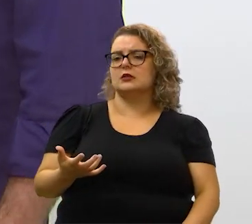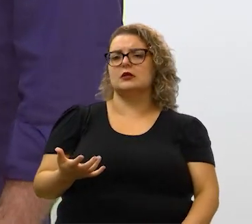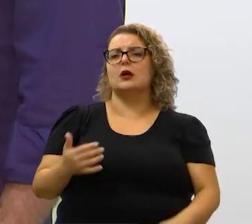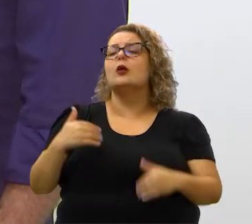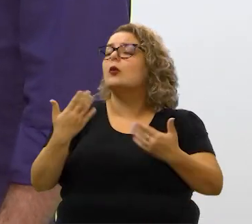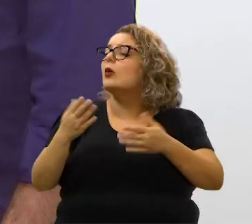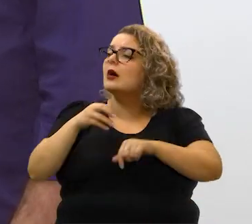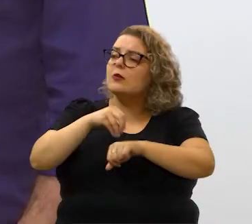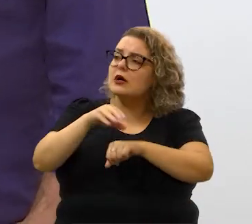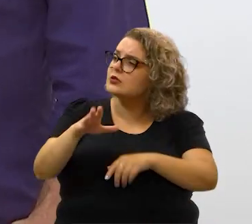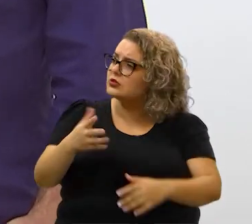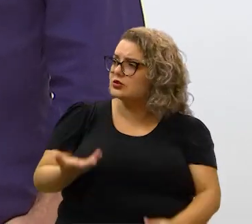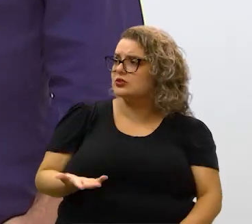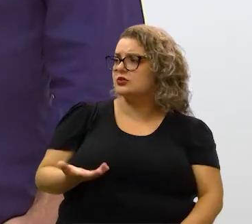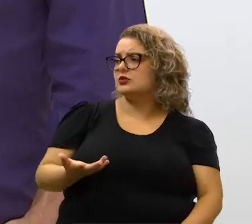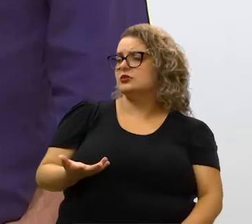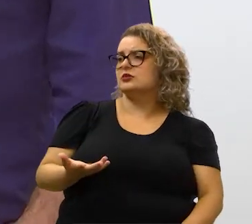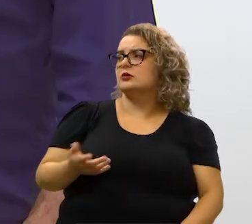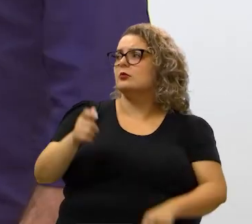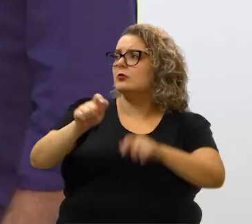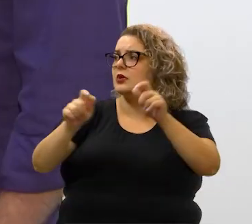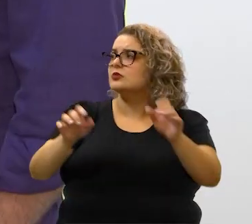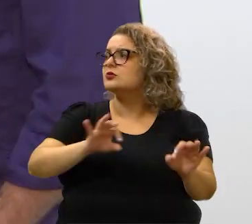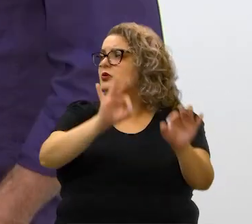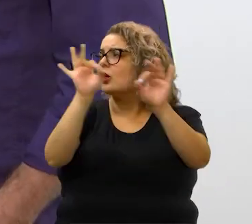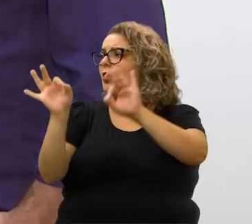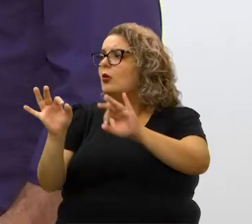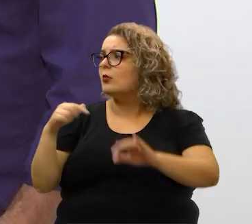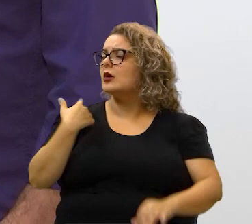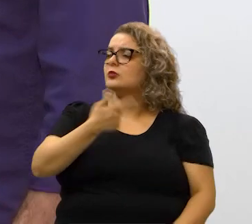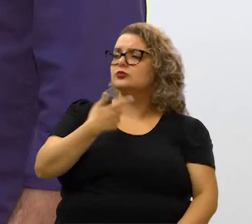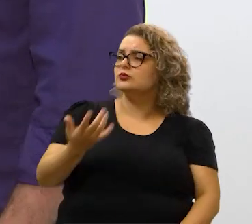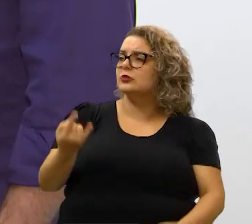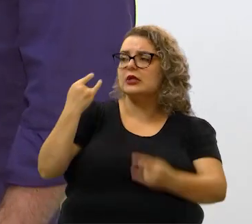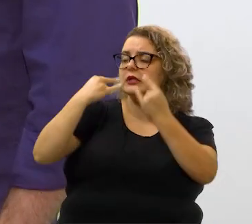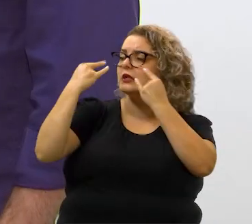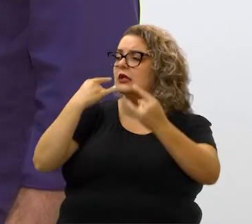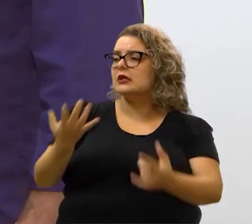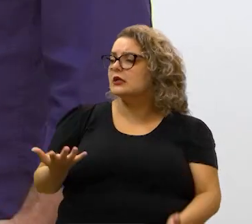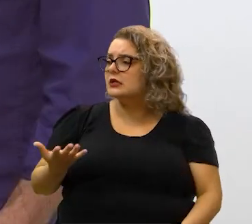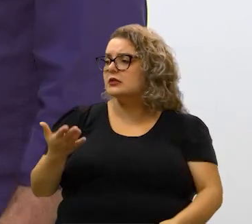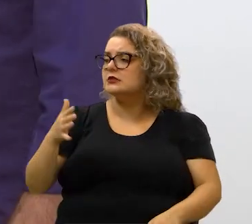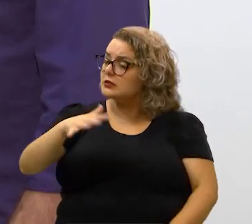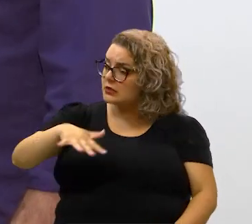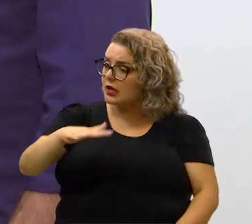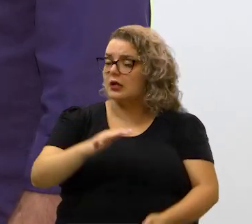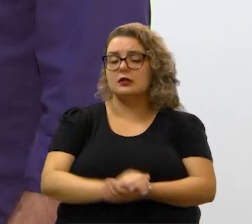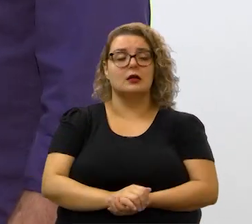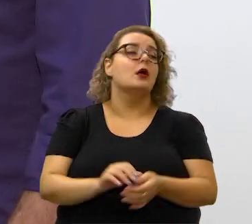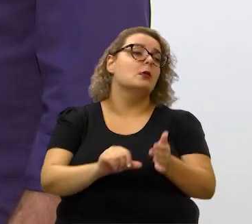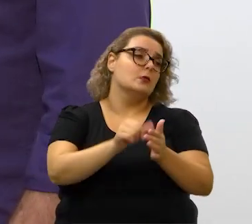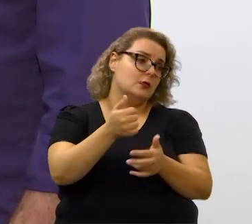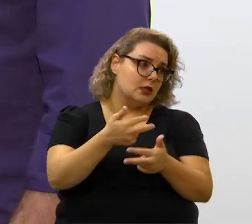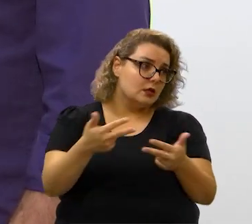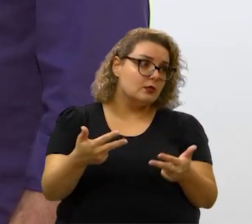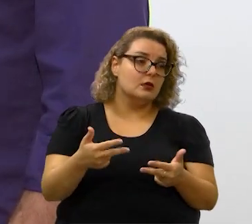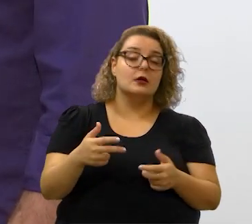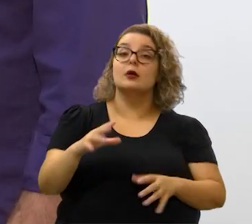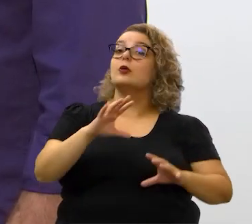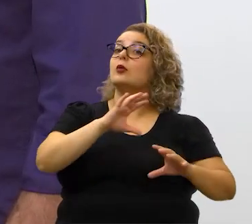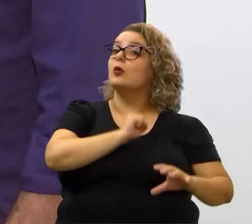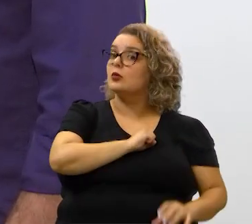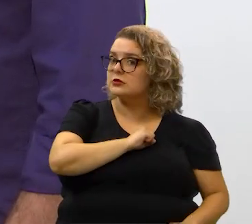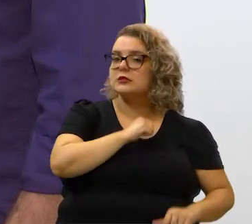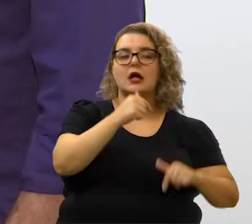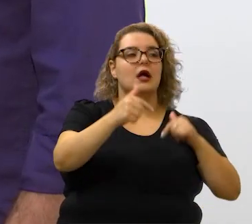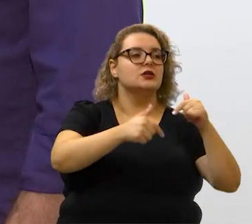seguir. Quais as dicas que você deixa para a galera que está acompanhando a gente, que tem interesse de seguir, de repente, nessa profissão? Primeira coisa é gostar